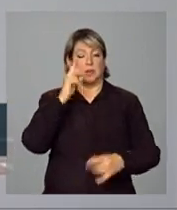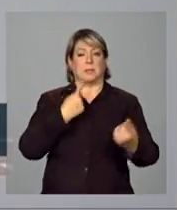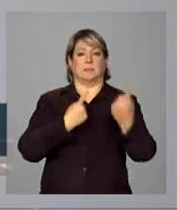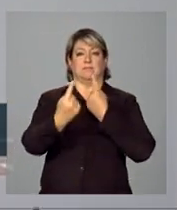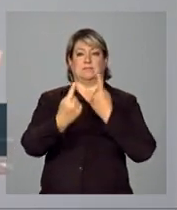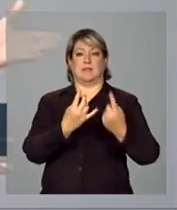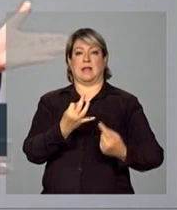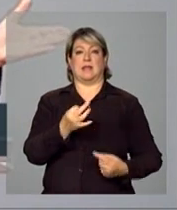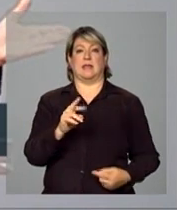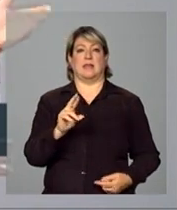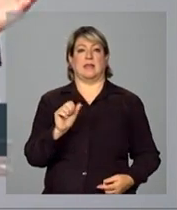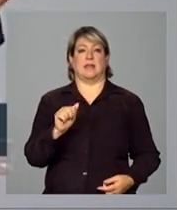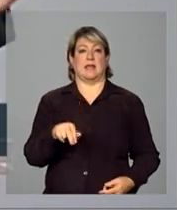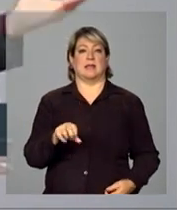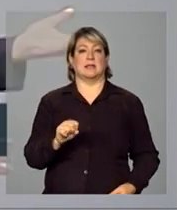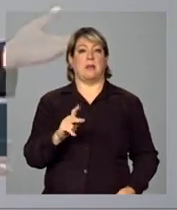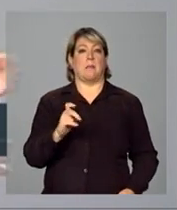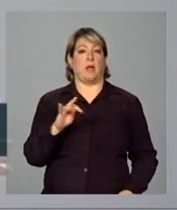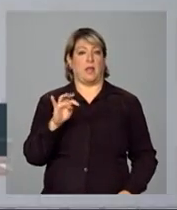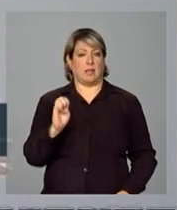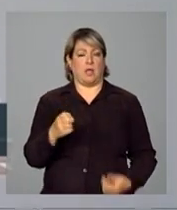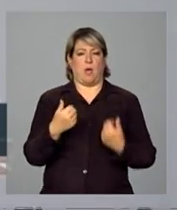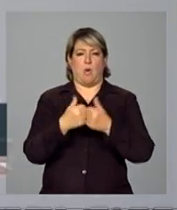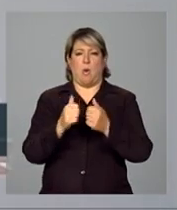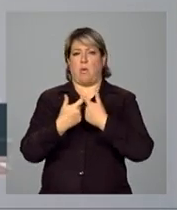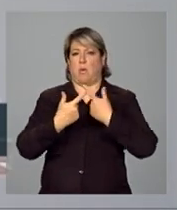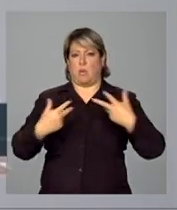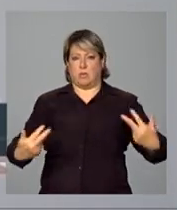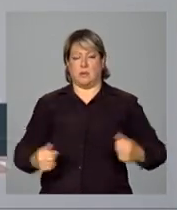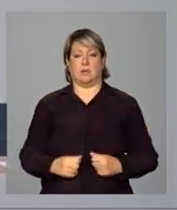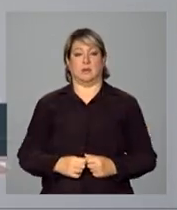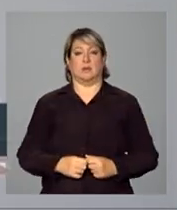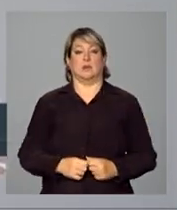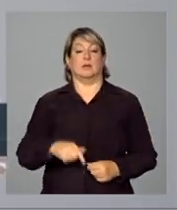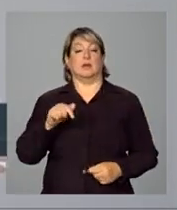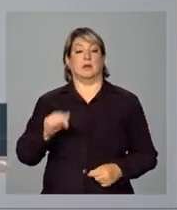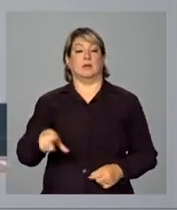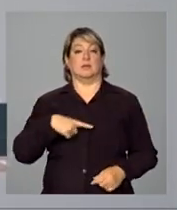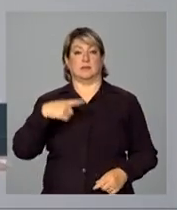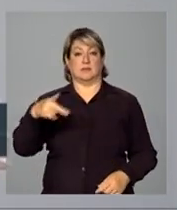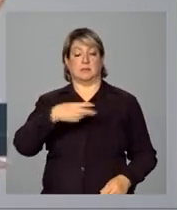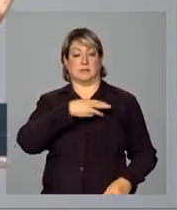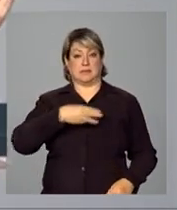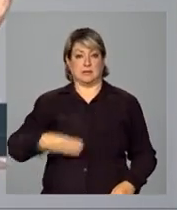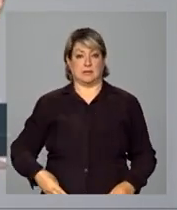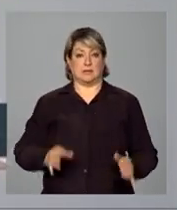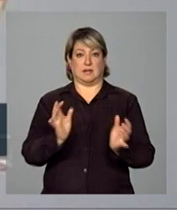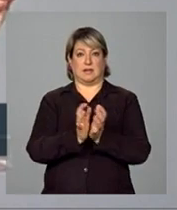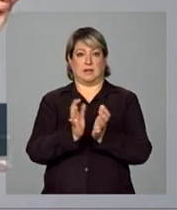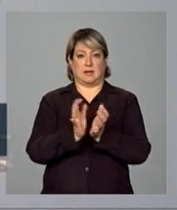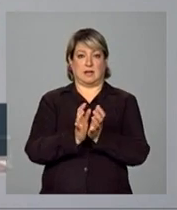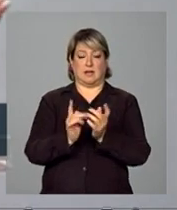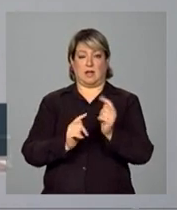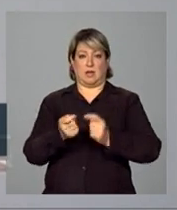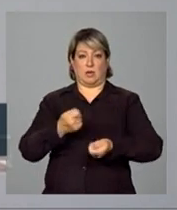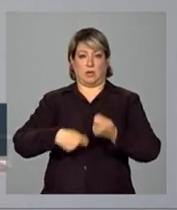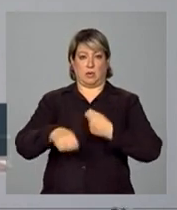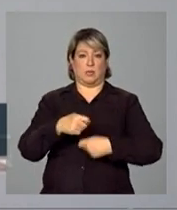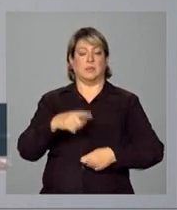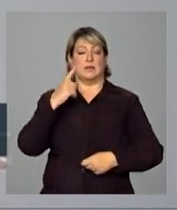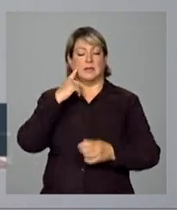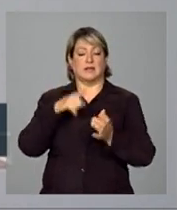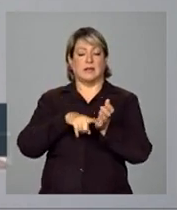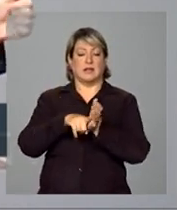coletivo. A frente já está em negociação com os seus ministros da área econômica, solicitando análise de dois